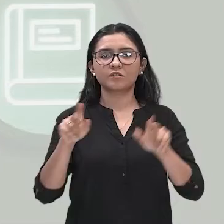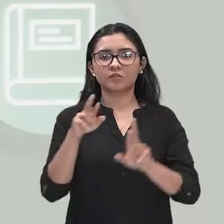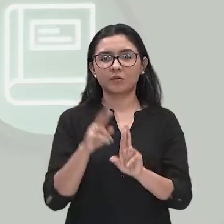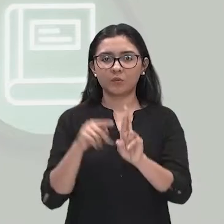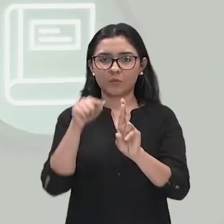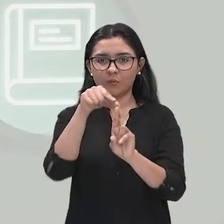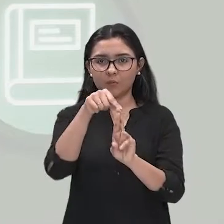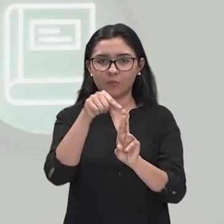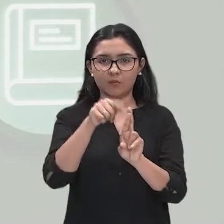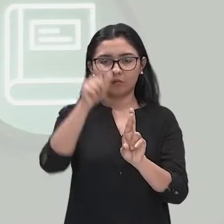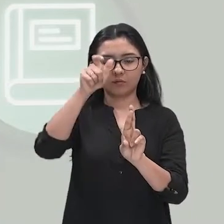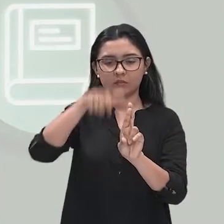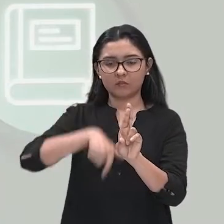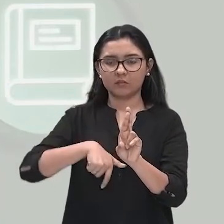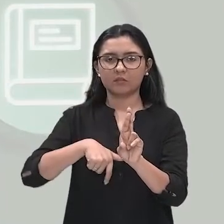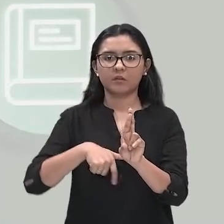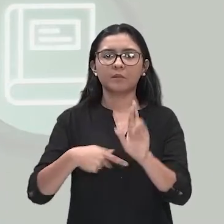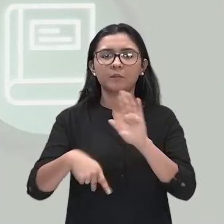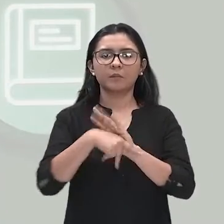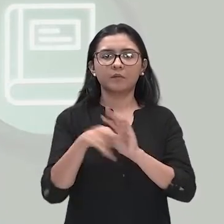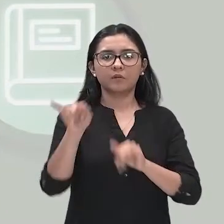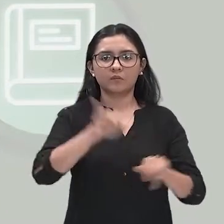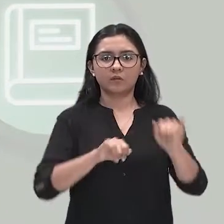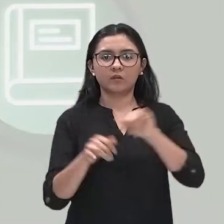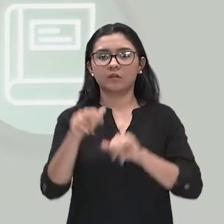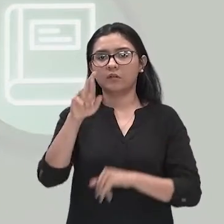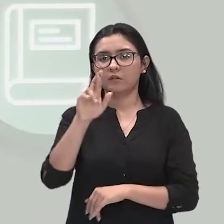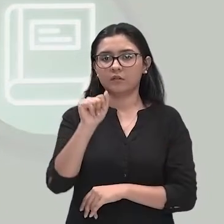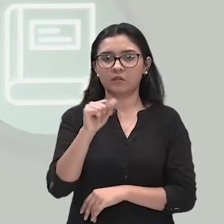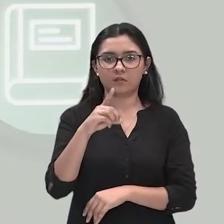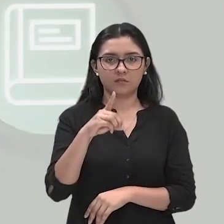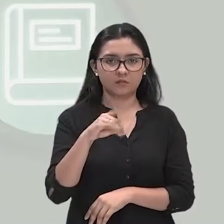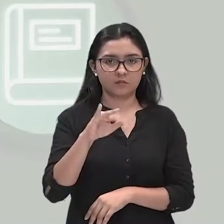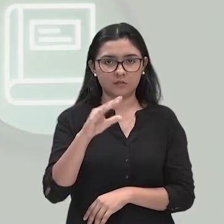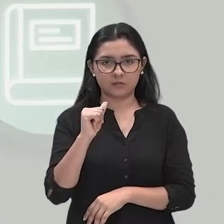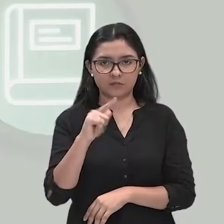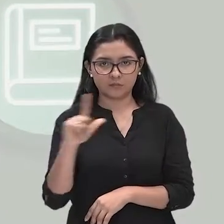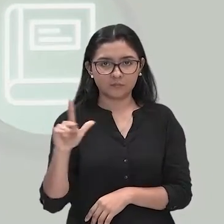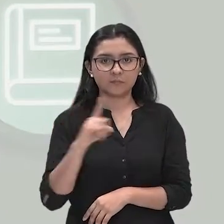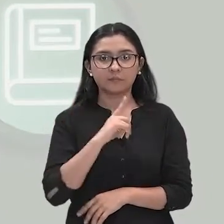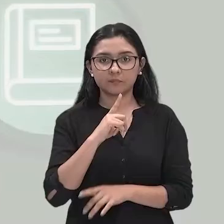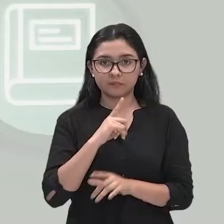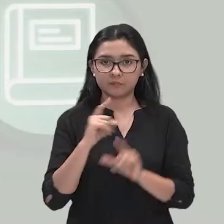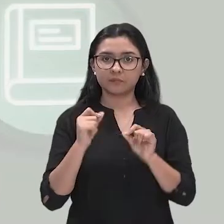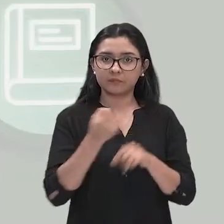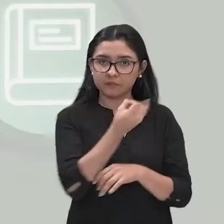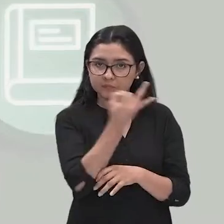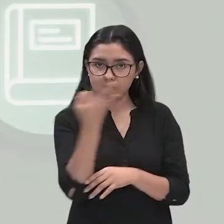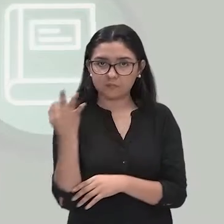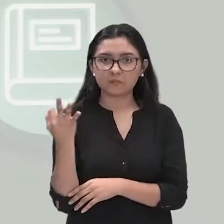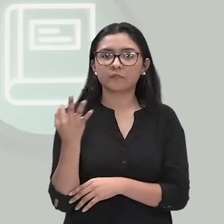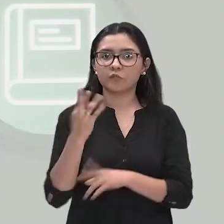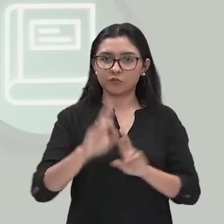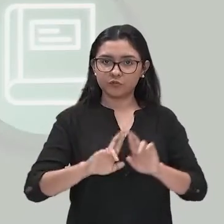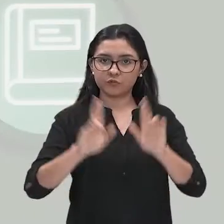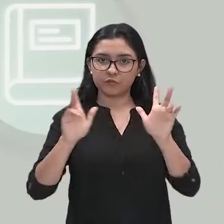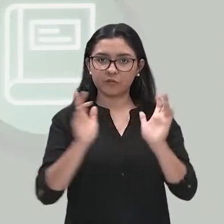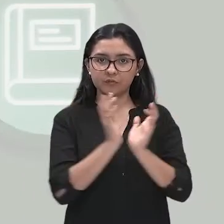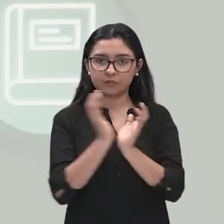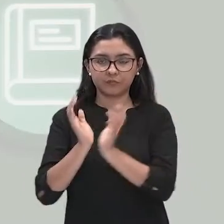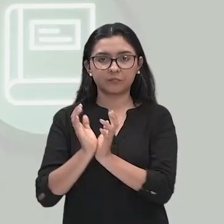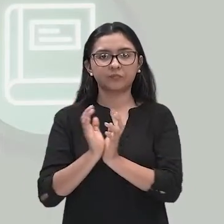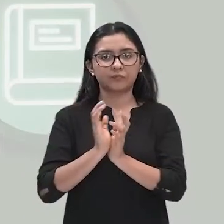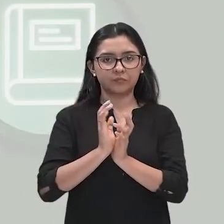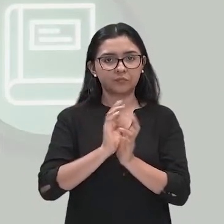chama aqui na química orgânica de radical orgânico. E aí, gente, a gente vai ter uma quantidade bem diferente, bem